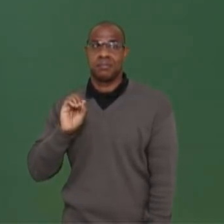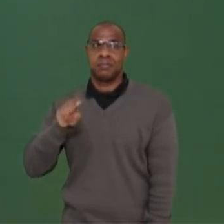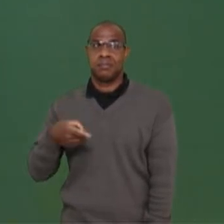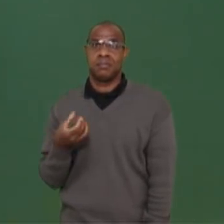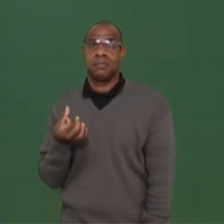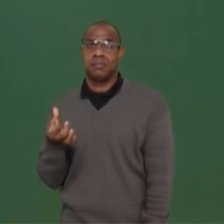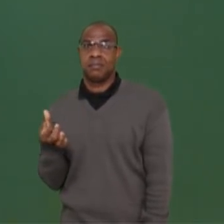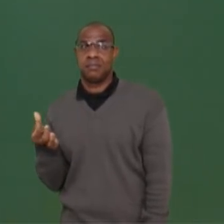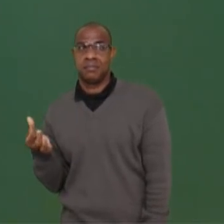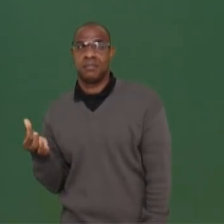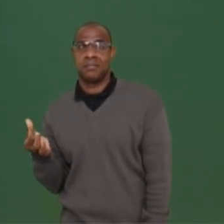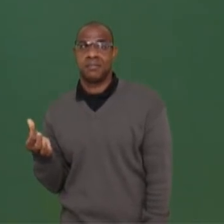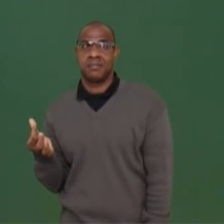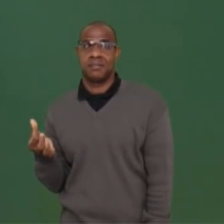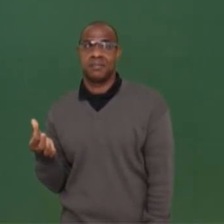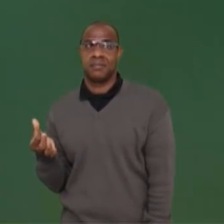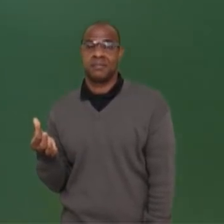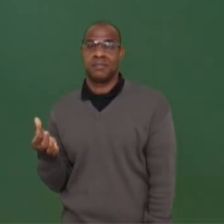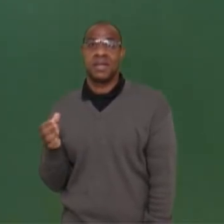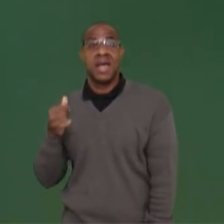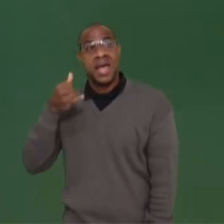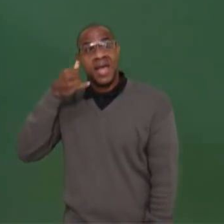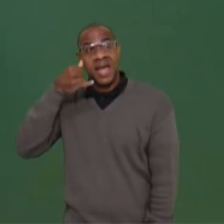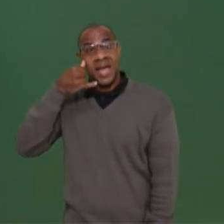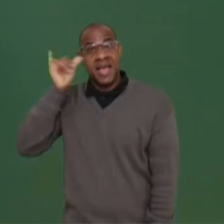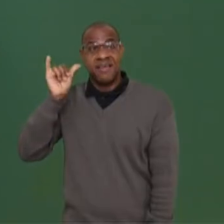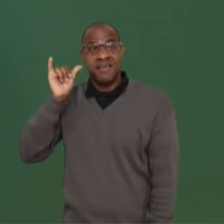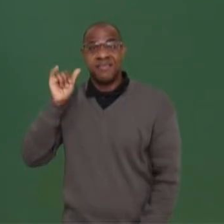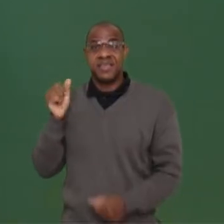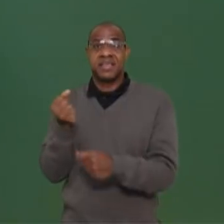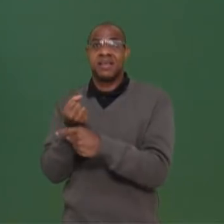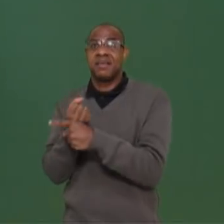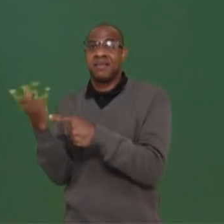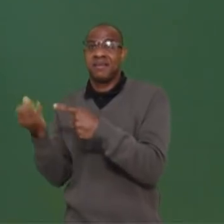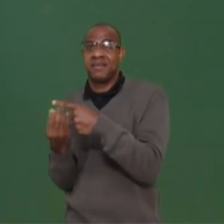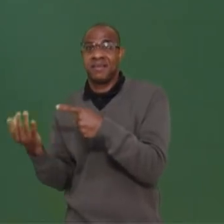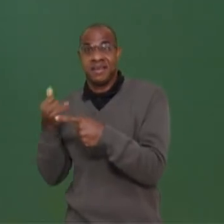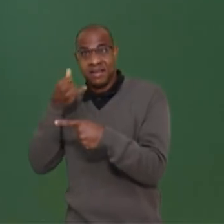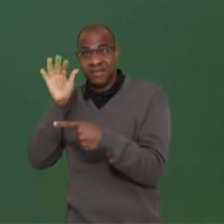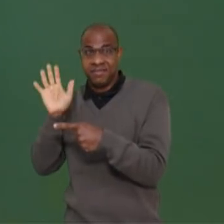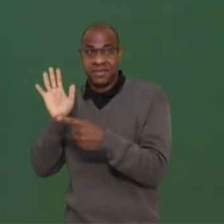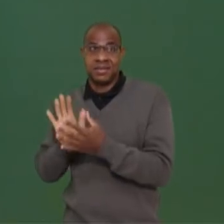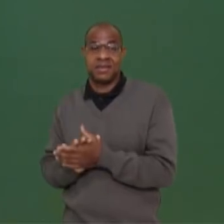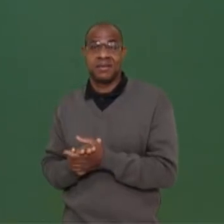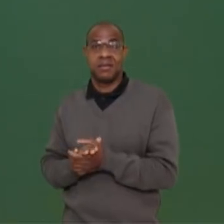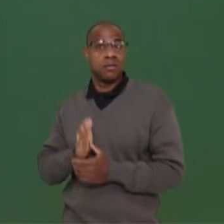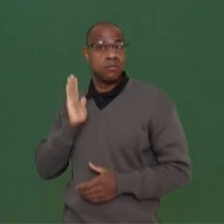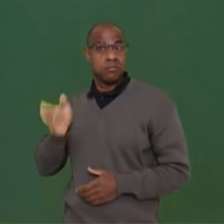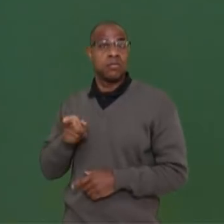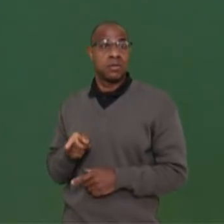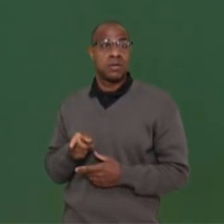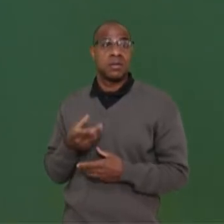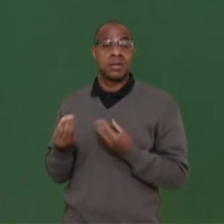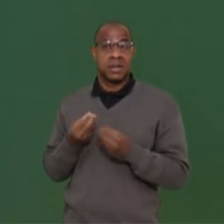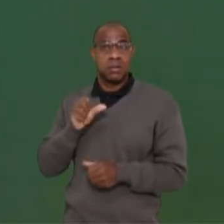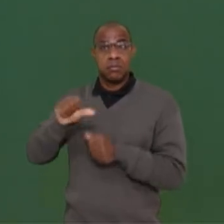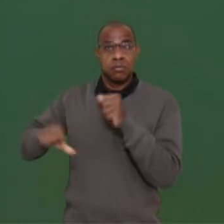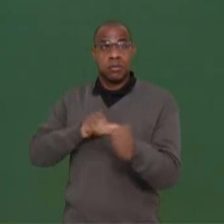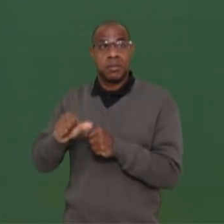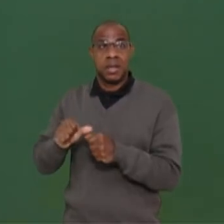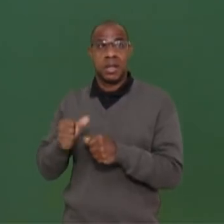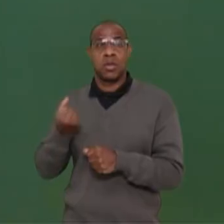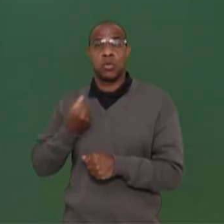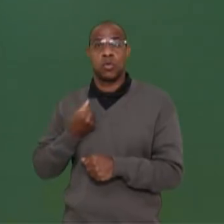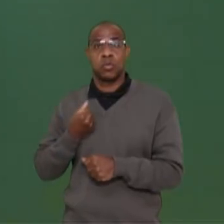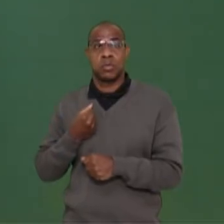Vamos evitar essa passagem aqui da fração. Não vamos transformar em fração para transformar em porcentagem. Vamos fazer assim. Sempre que você quiser transformar um número decimal em